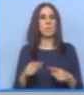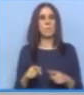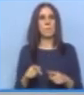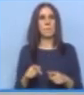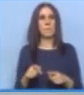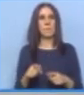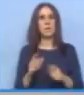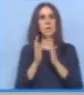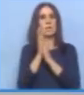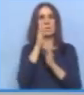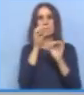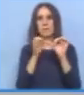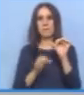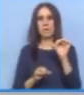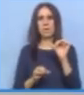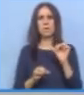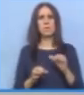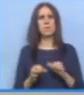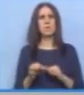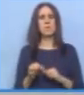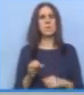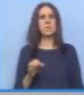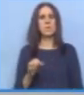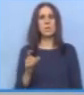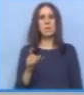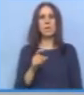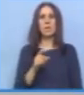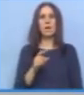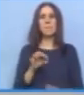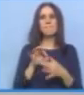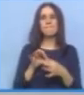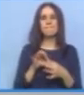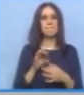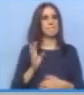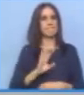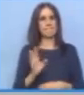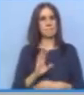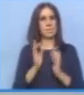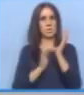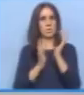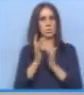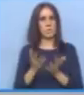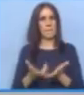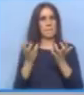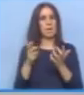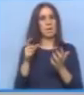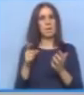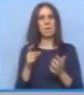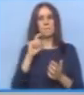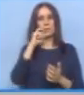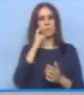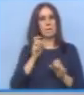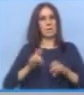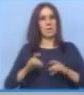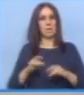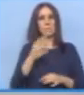apenas a palavra de Deus e não aquilo a que ele está afeiçoado. Isto é, Jesus quer evitar a suspeita de